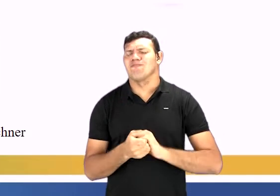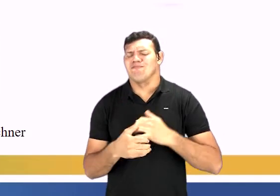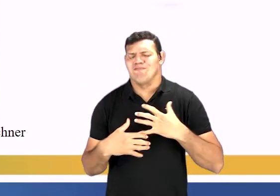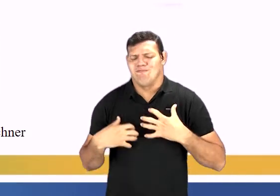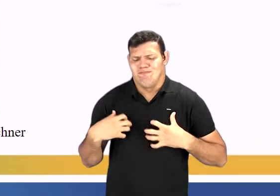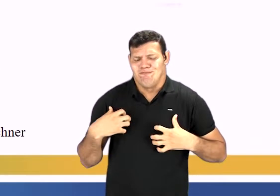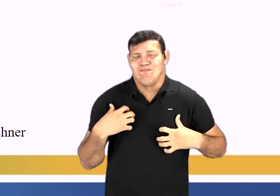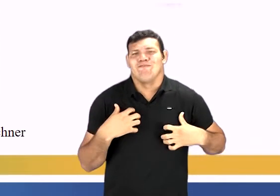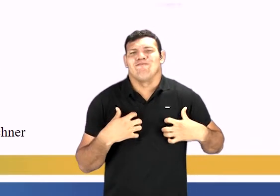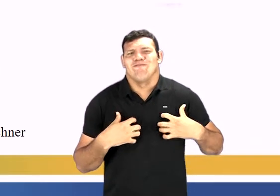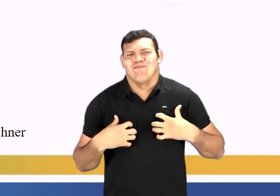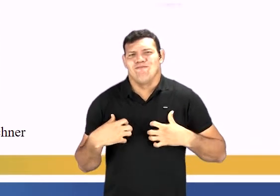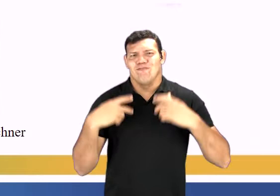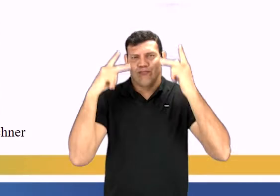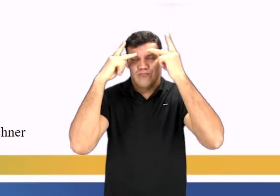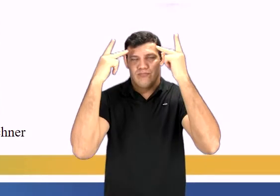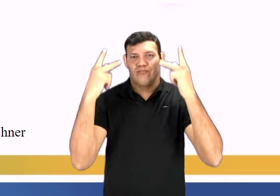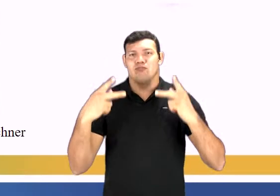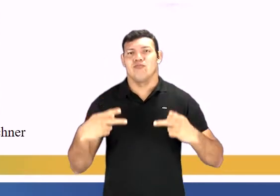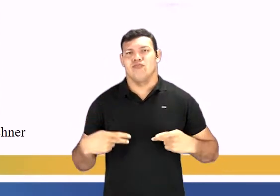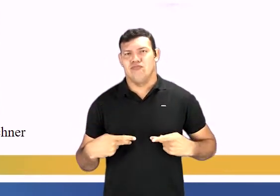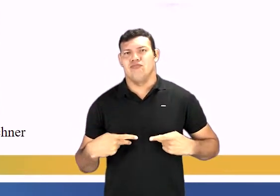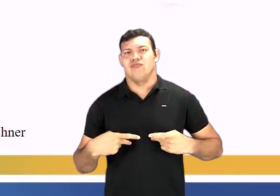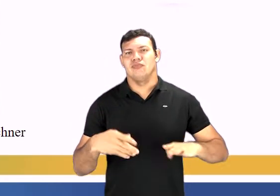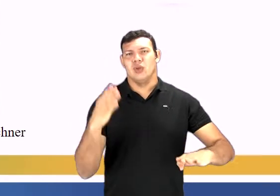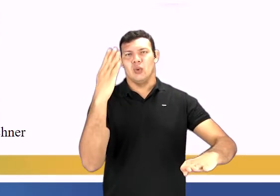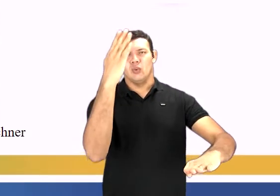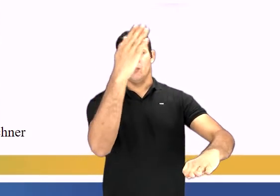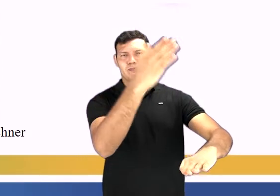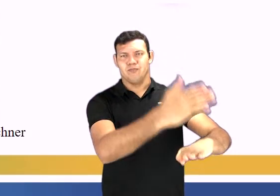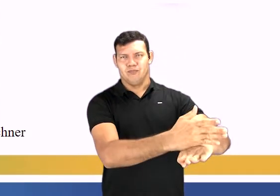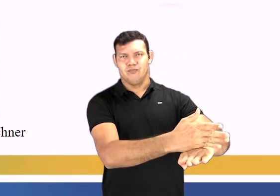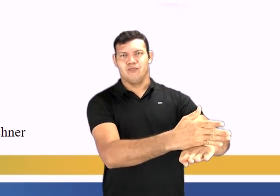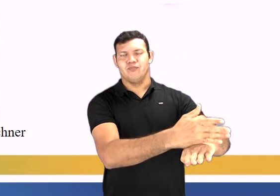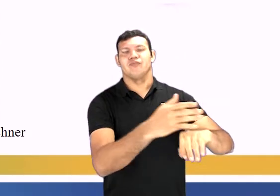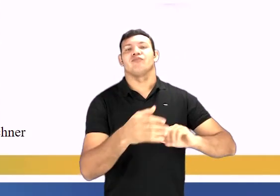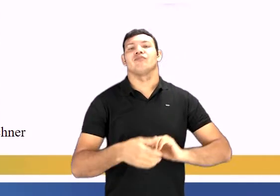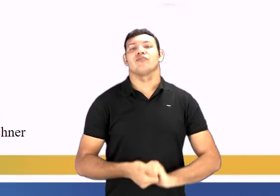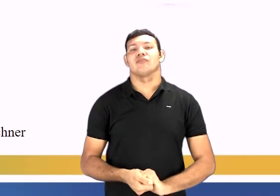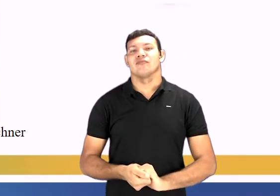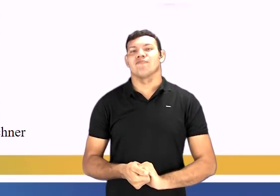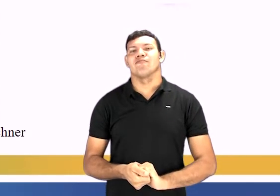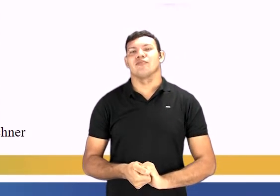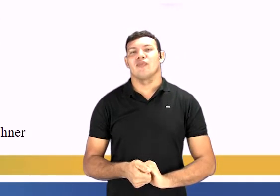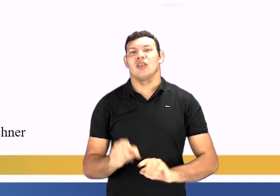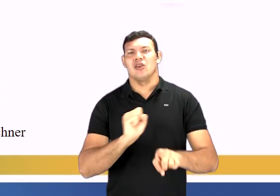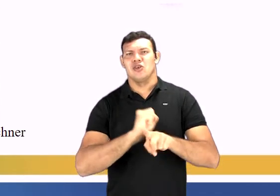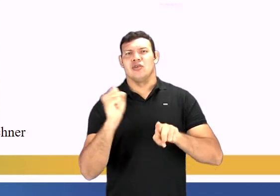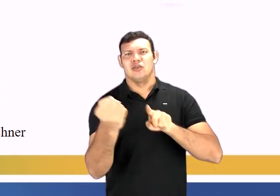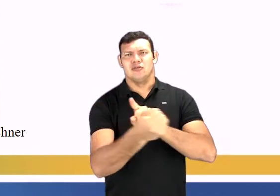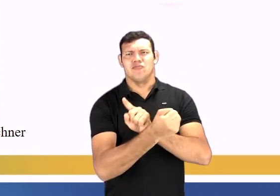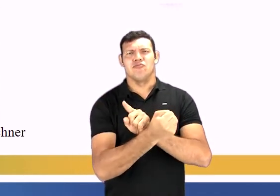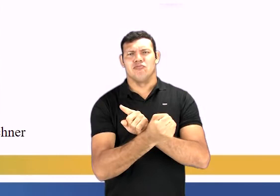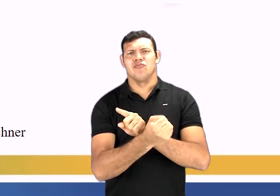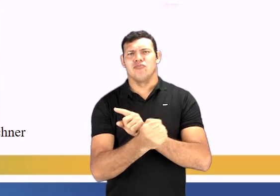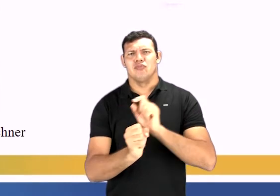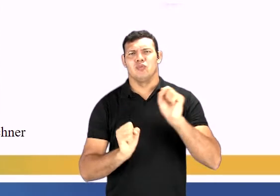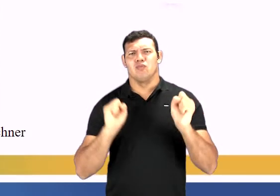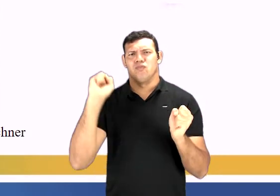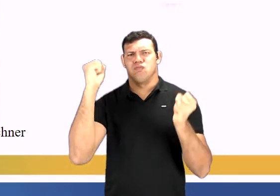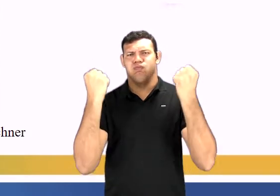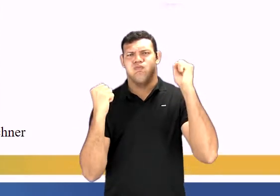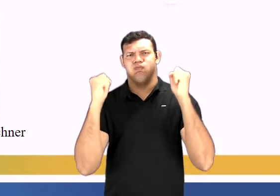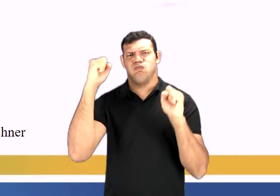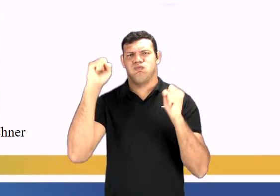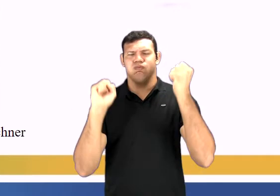humano frente à era moderna, de uma sociedade totalmente industrializada. Isso é muito novo,